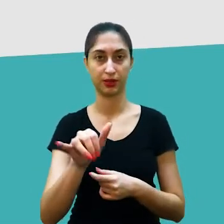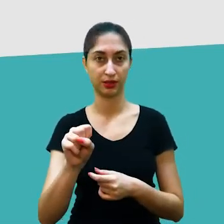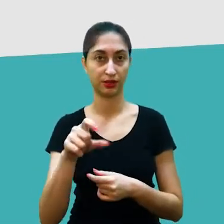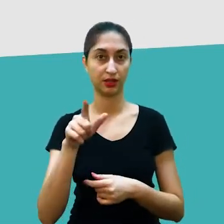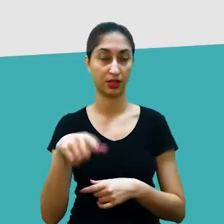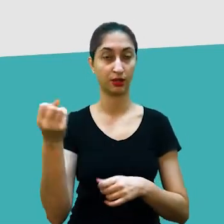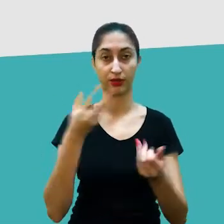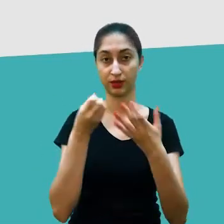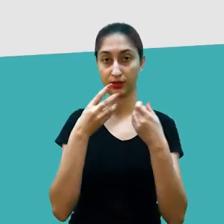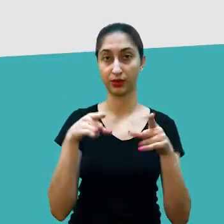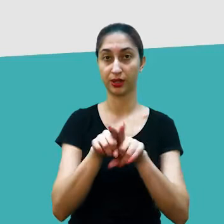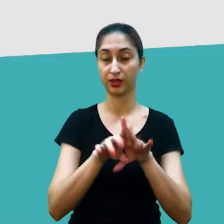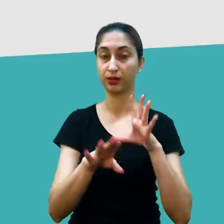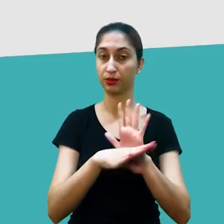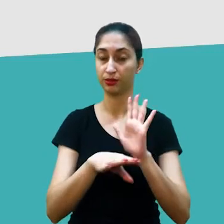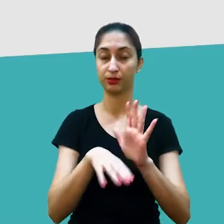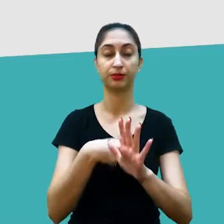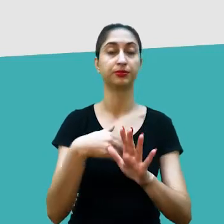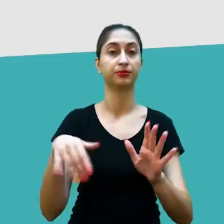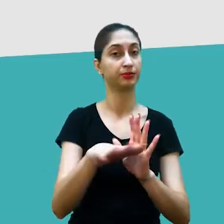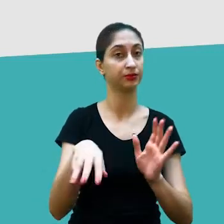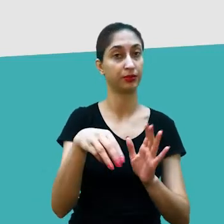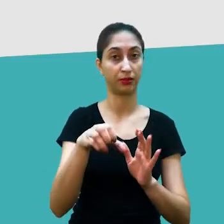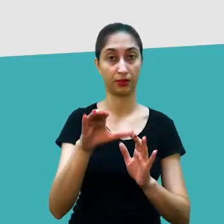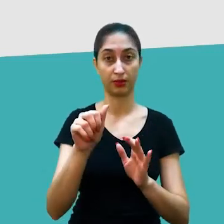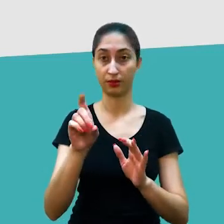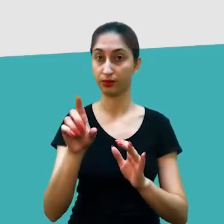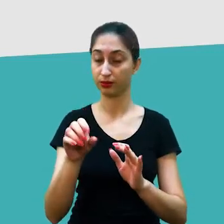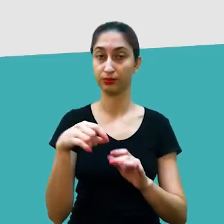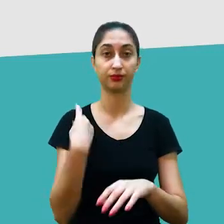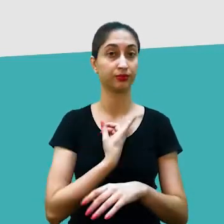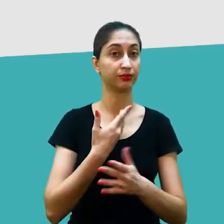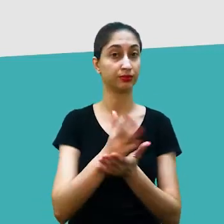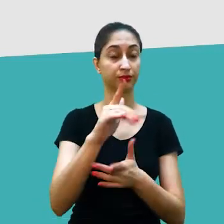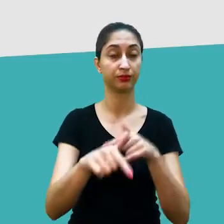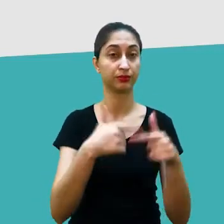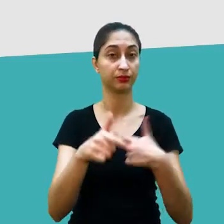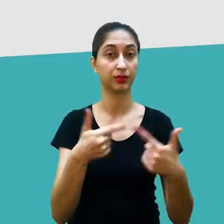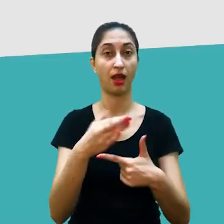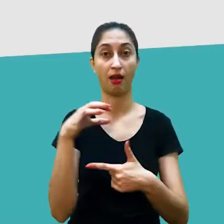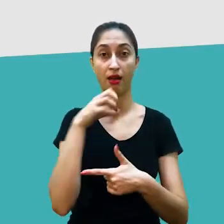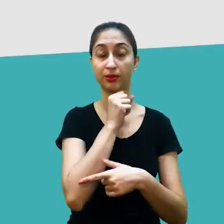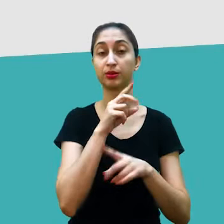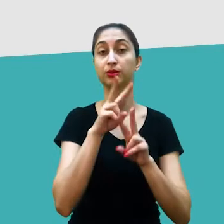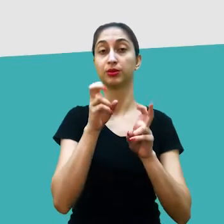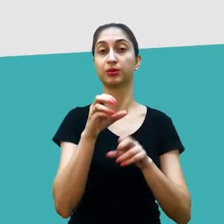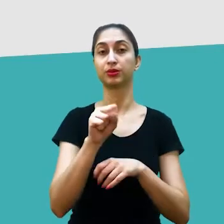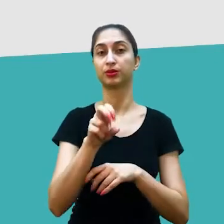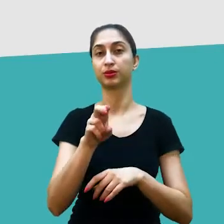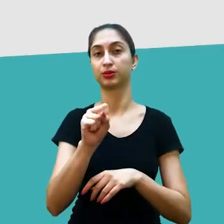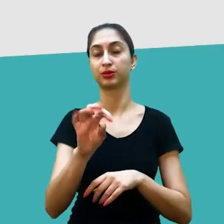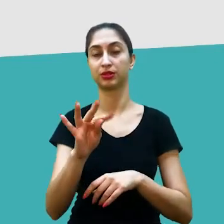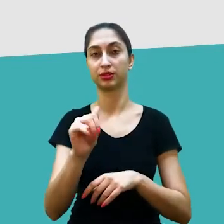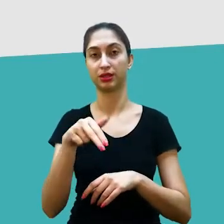de facilitação do mercado, né, a gente começou também a trabalhar muito cedo a questão da sustentabilidade. Então, um